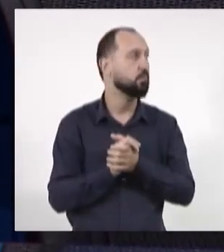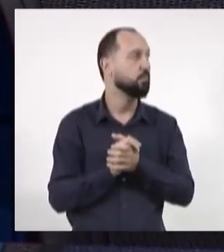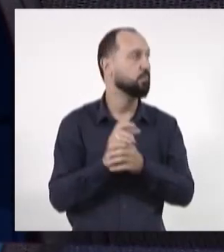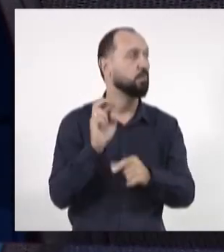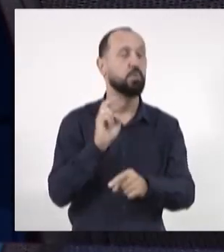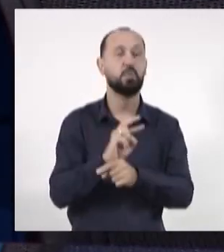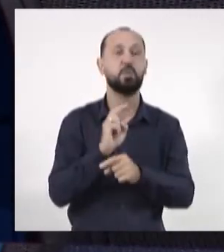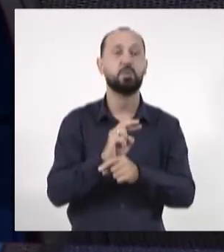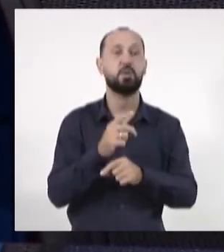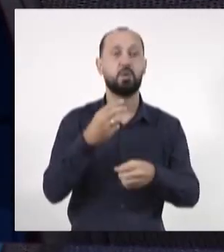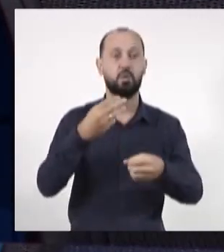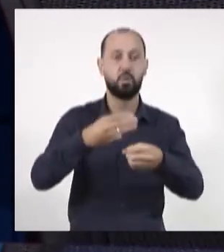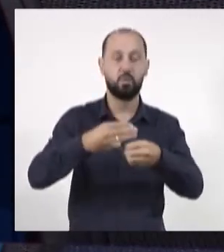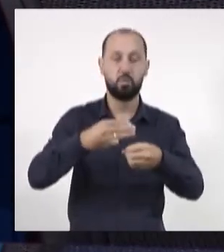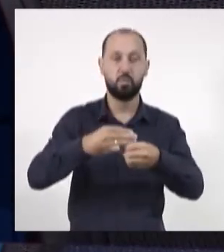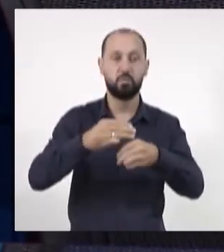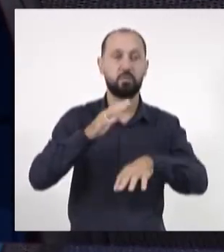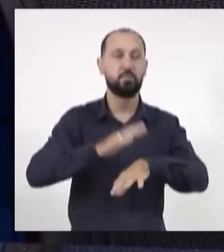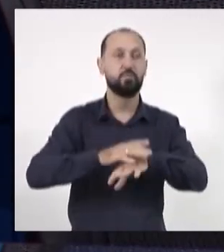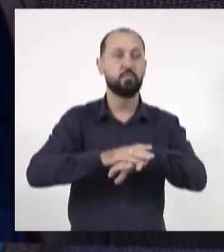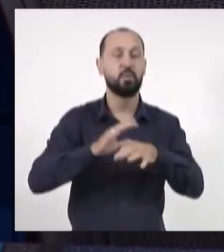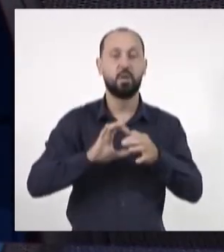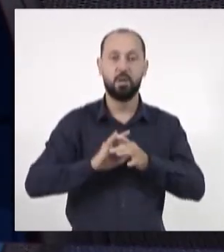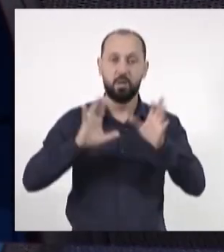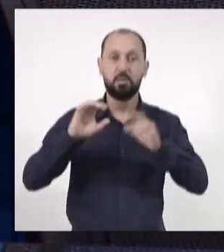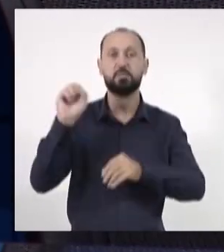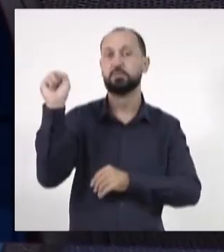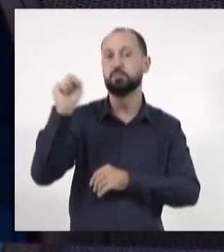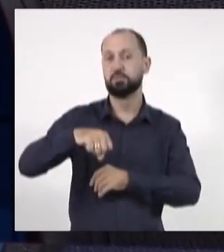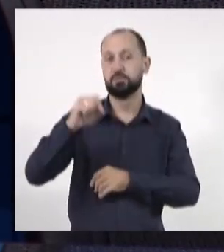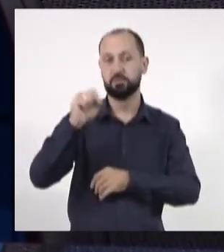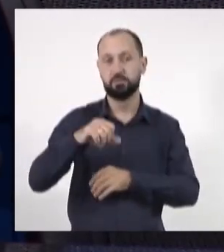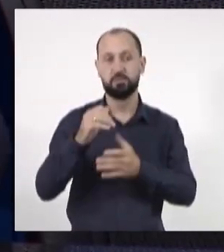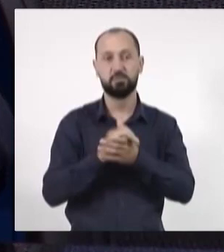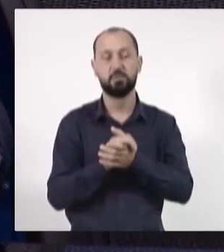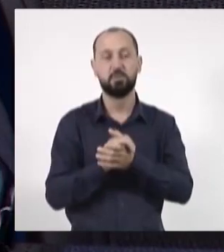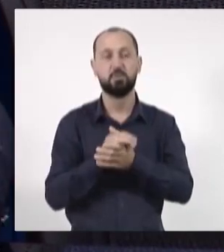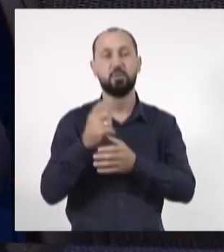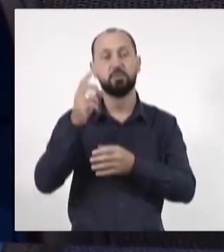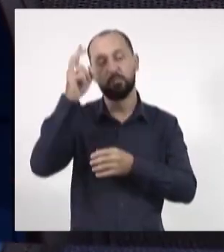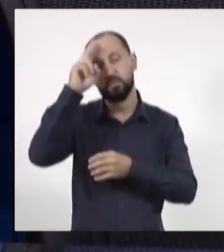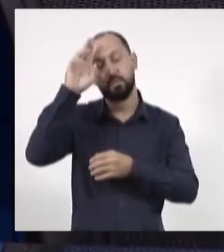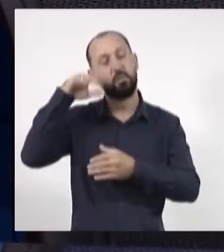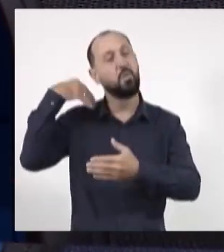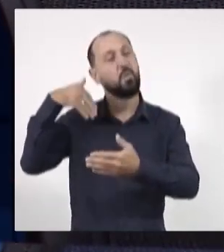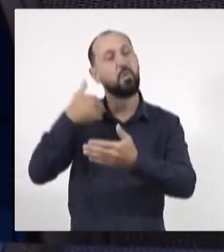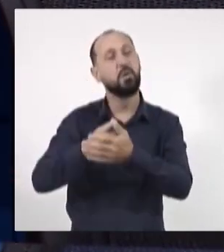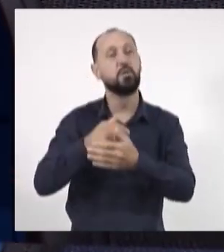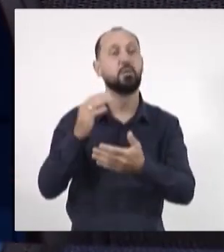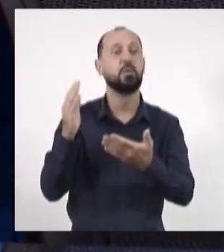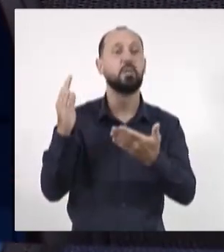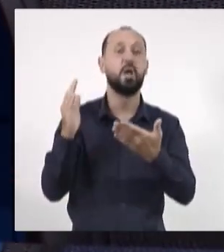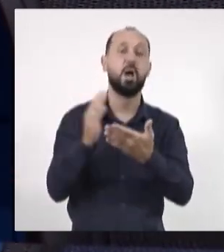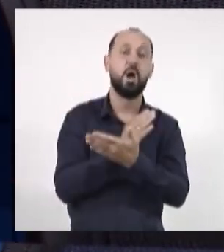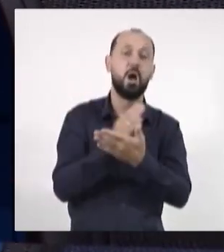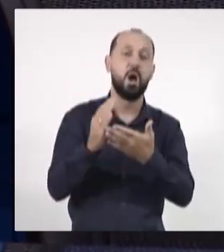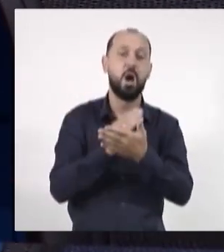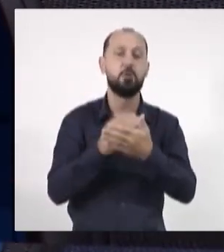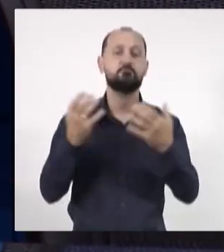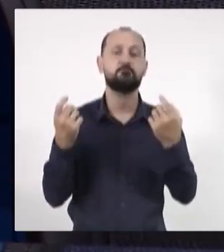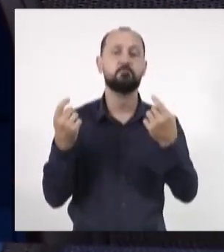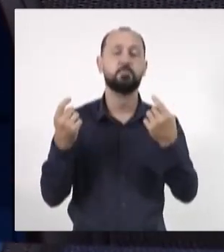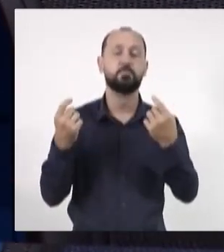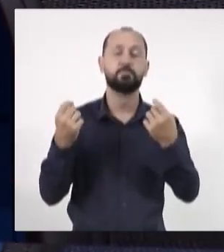Preservar a autonomia dos municípios. Nós precisamos ter a nossa autonomia, sim. Nós estamos resgatando, após alguns embates